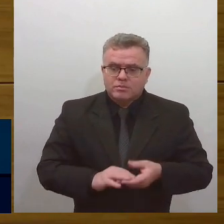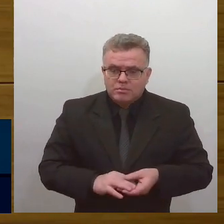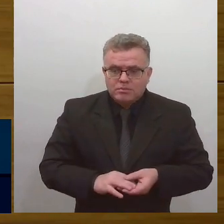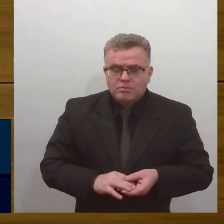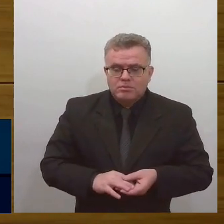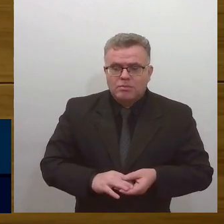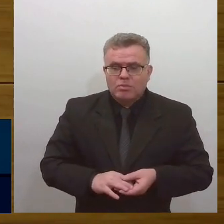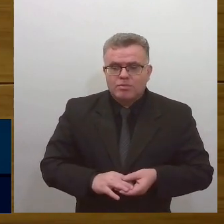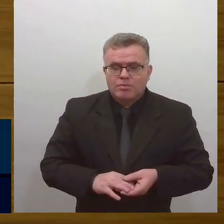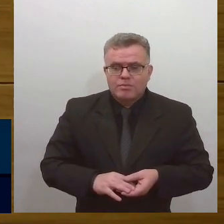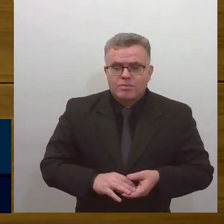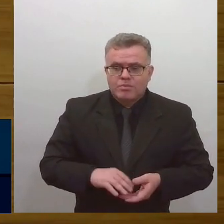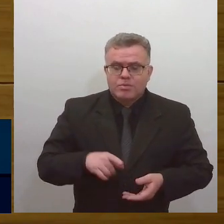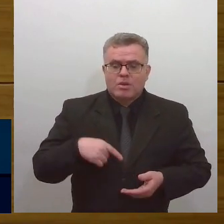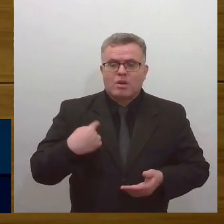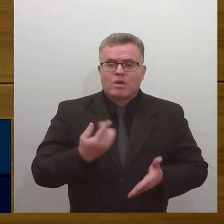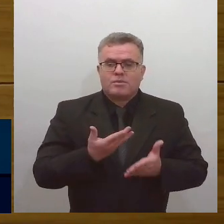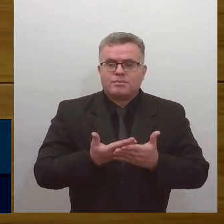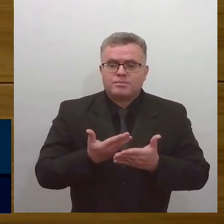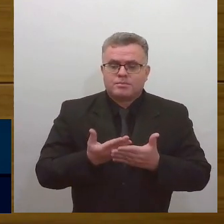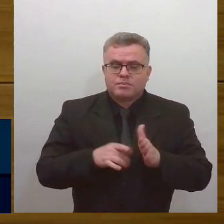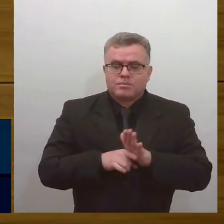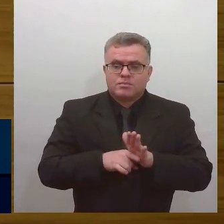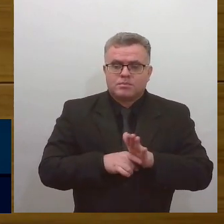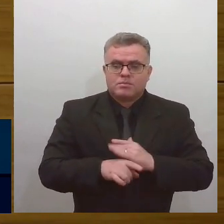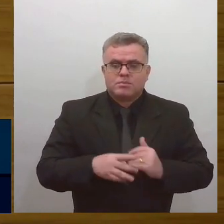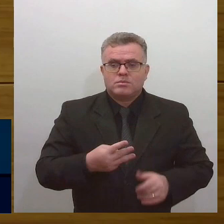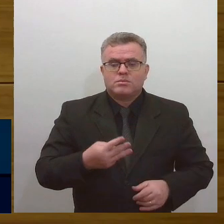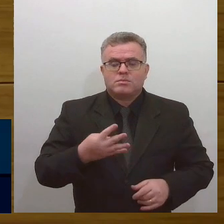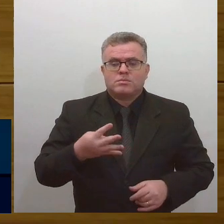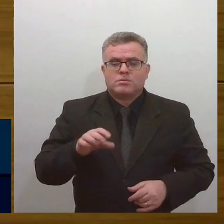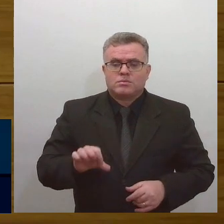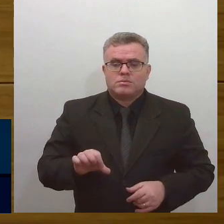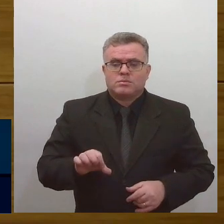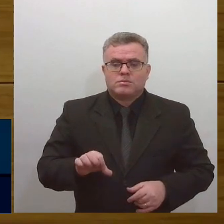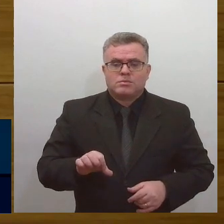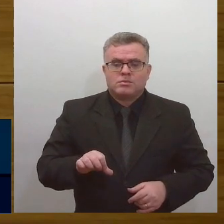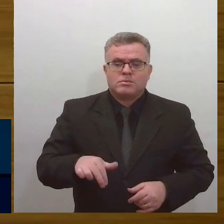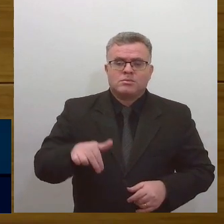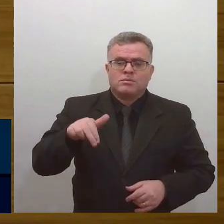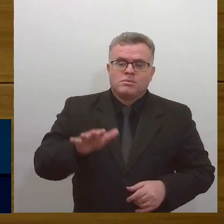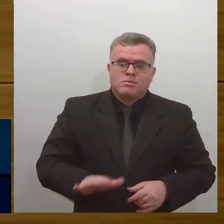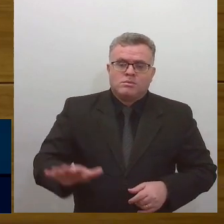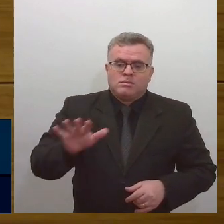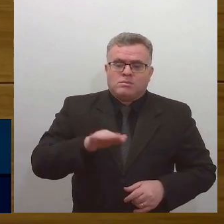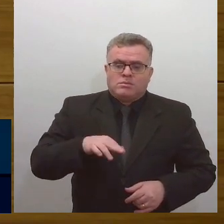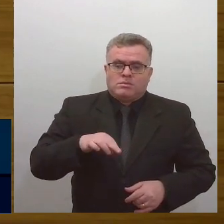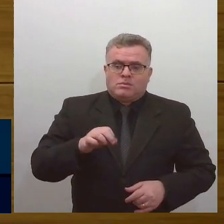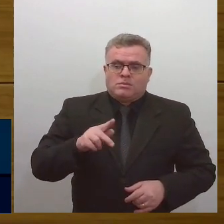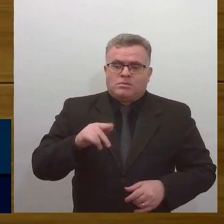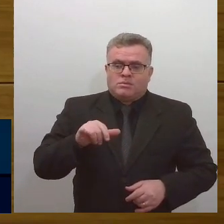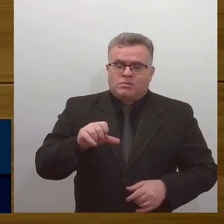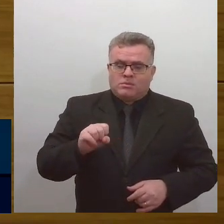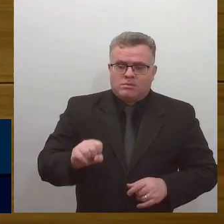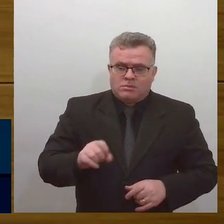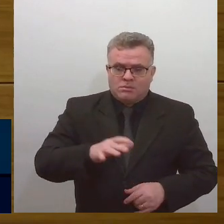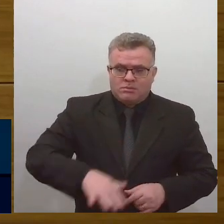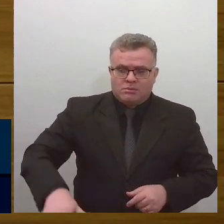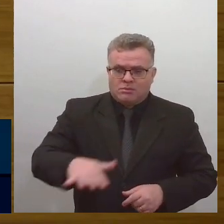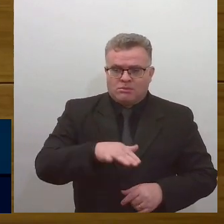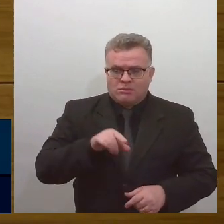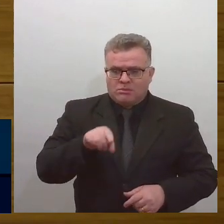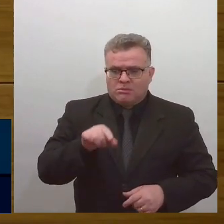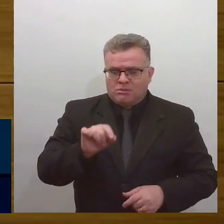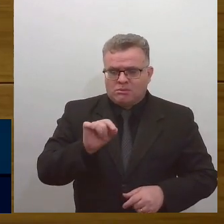nós estudamos a BR a BR 349 Norte no trecho entre Neópolis e Malhada dos Bois eh